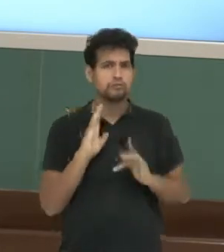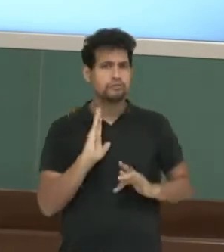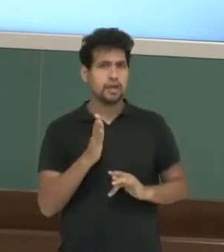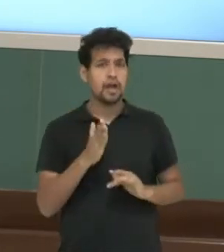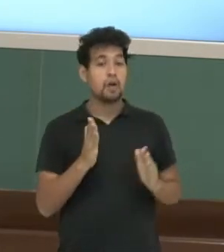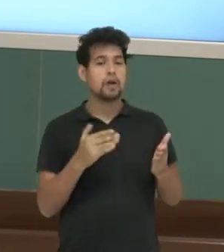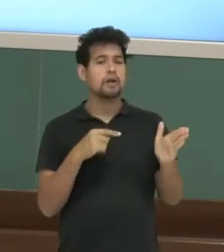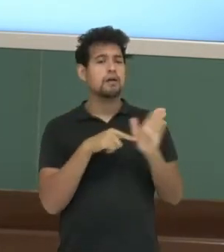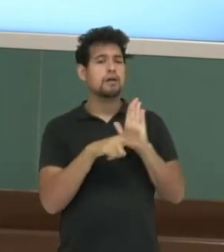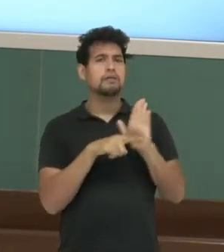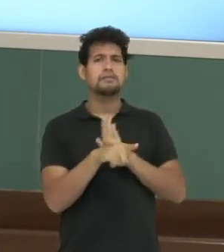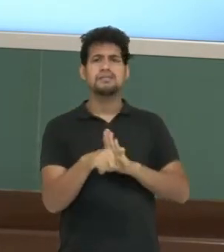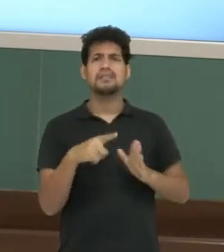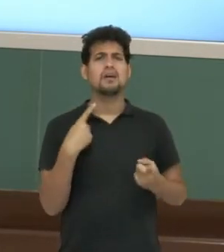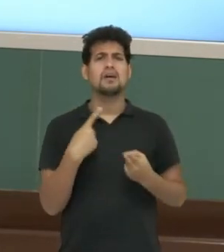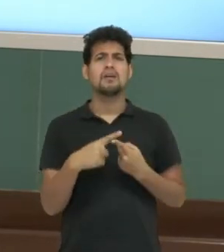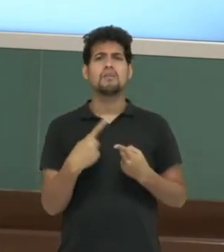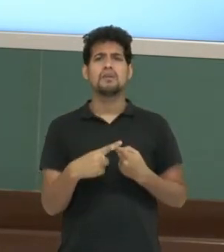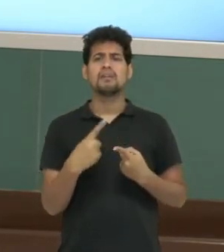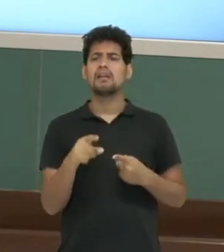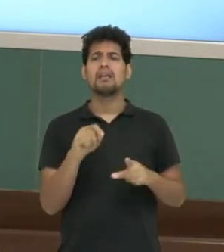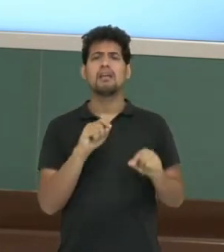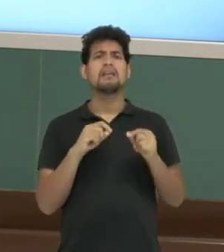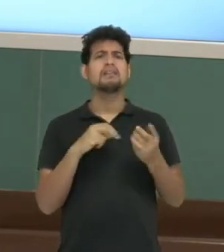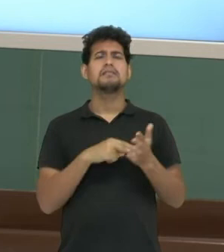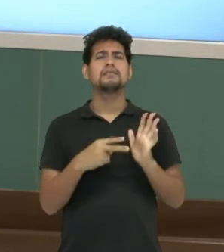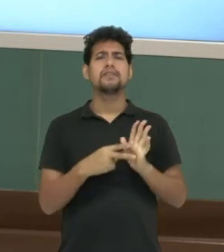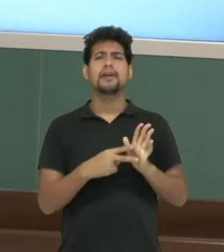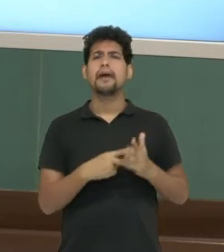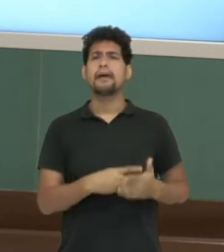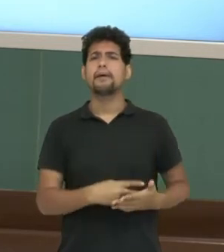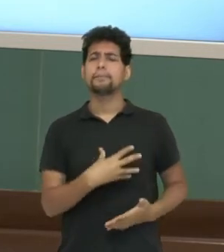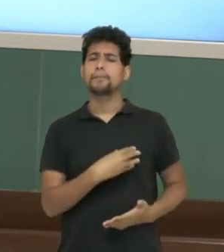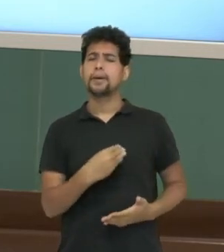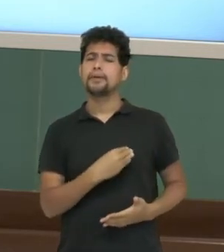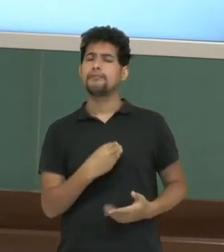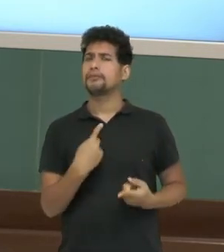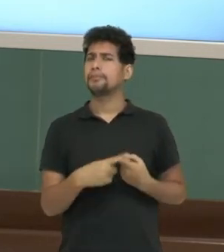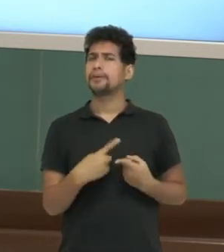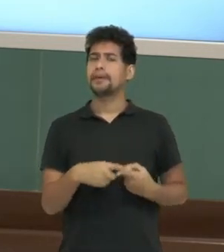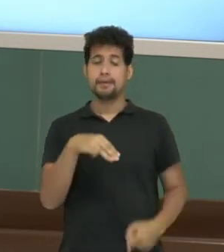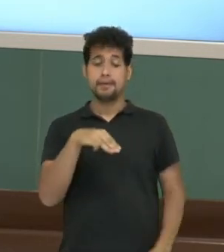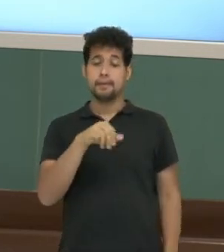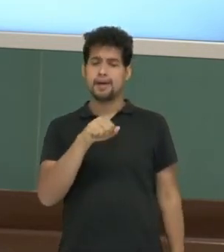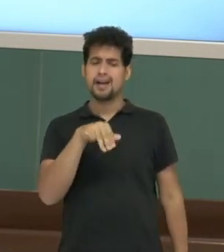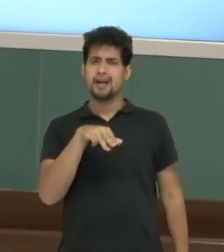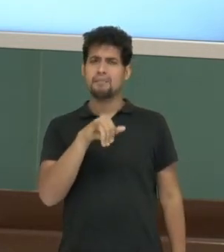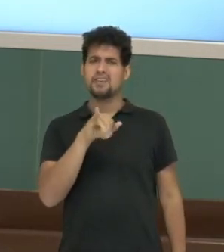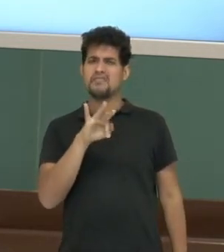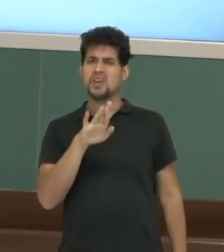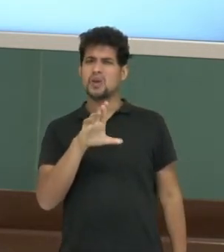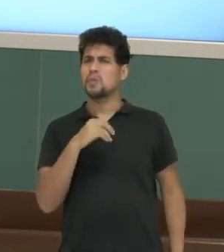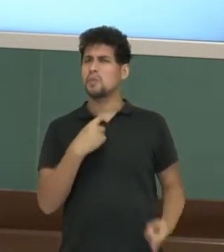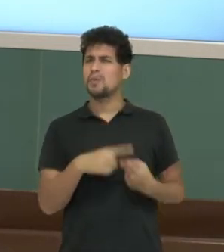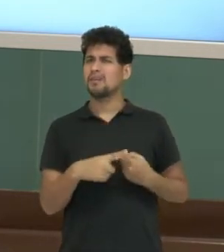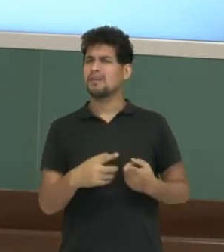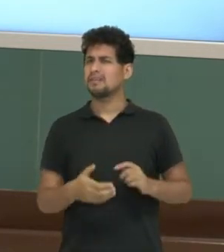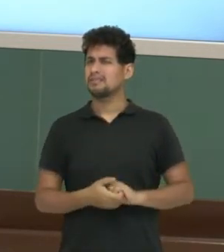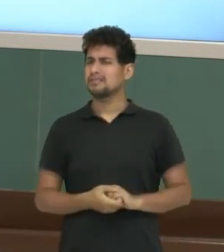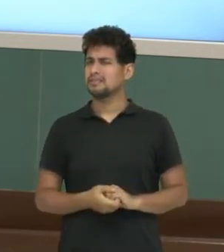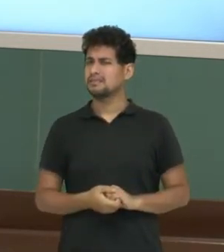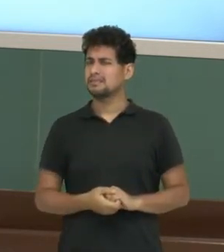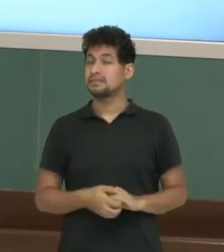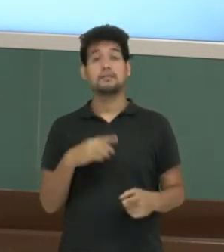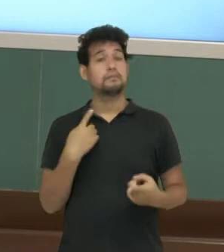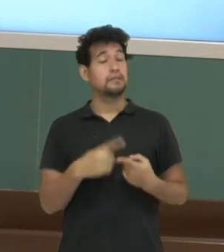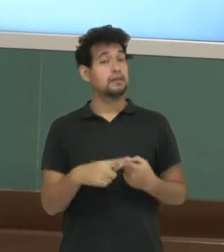para você, por que ele é considerado um mamífero? Por que o morcego é considerado um mamífero? Por quê? Porque ele